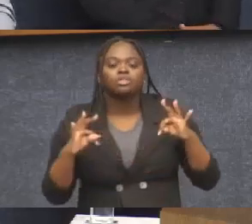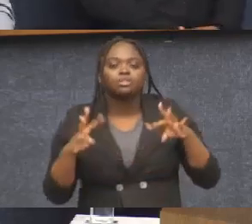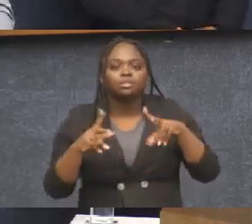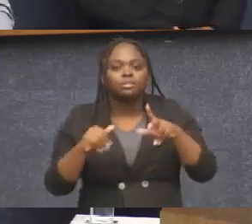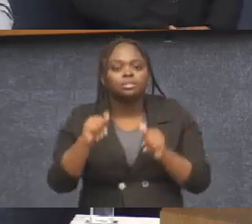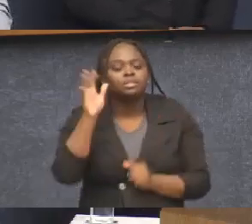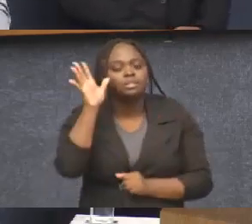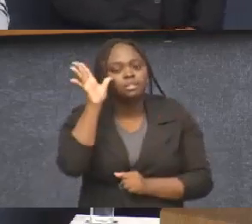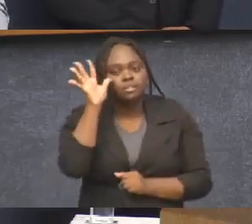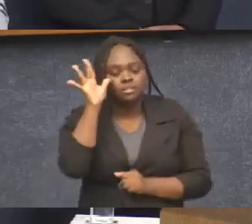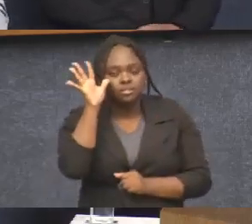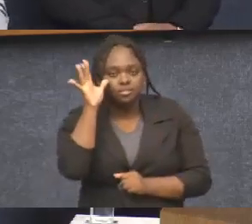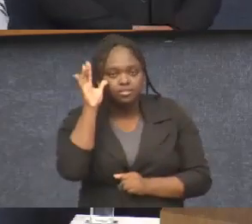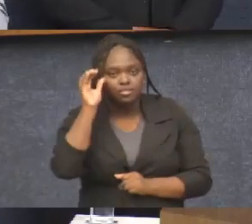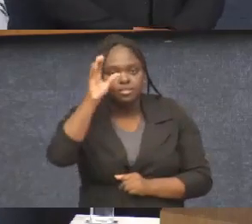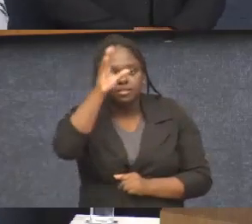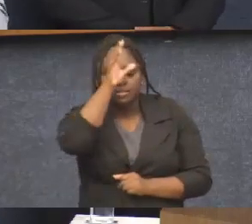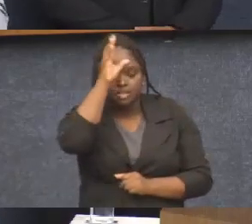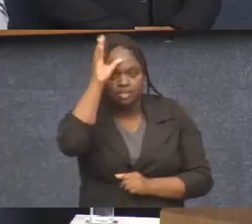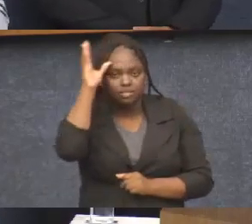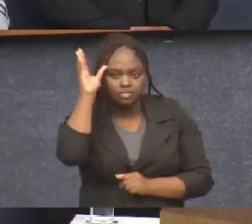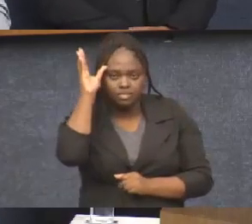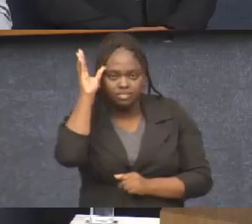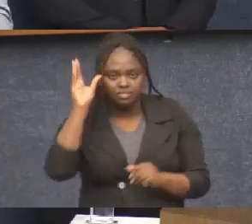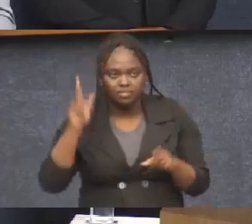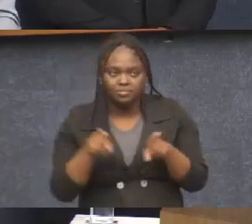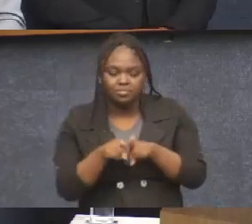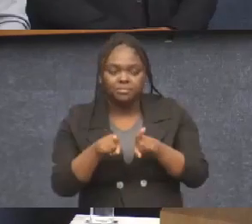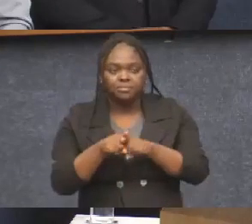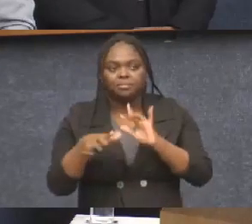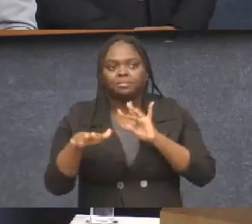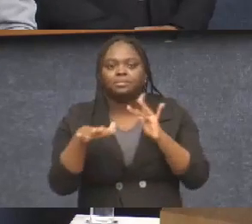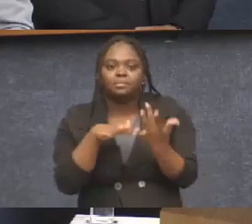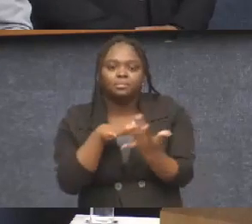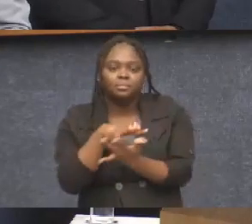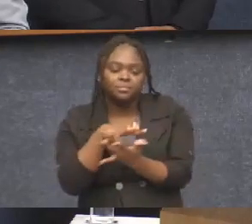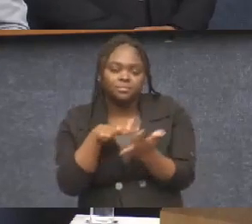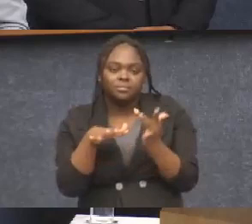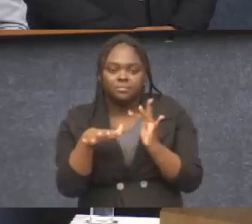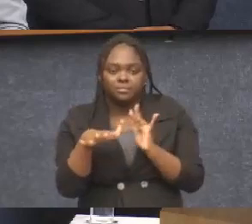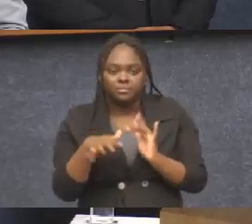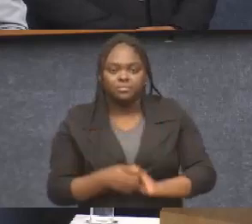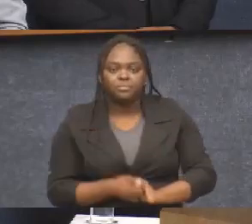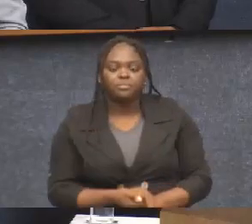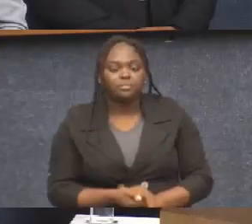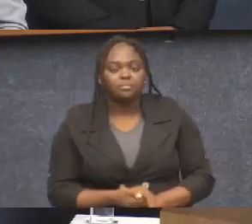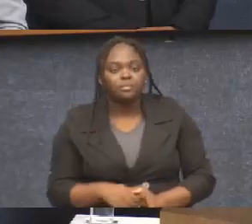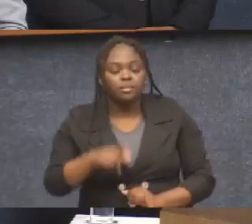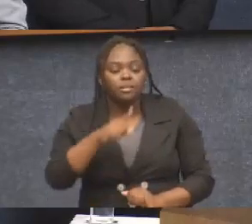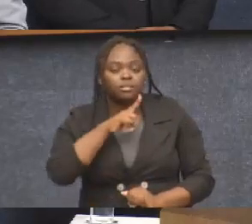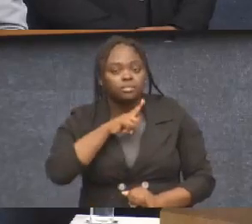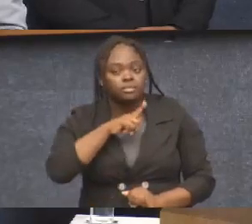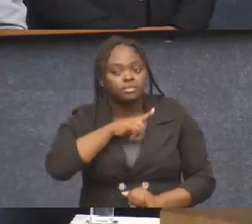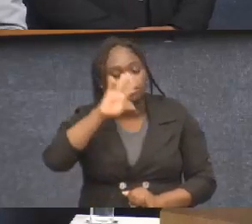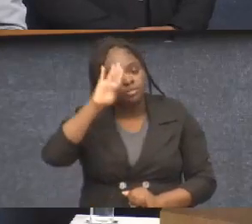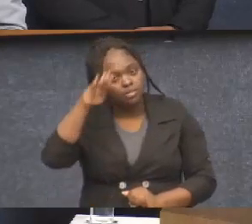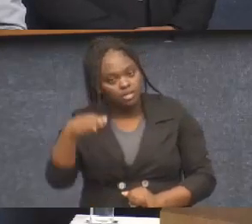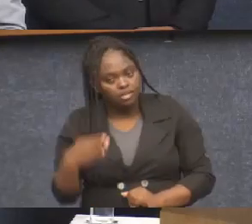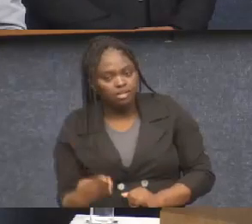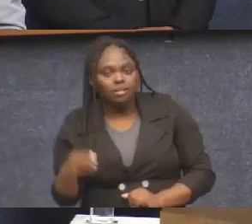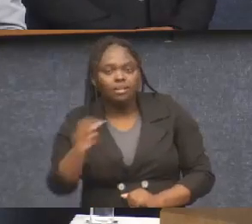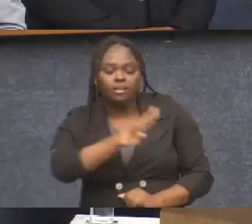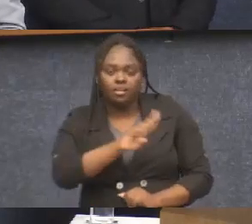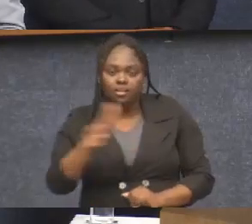acompanham pela transmissão do Portal da Câmara e nas redes sociais. Tenho a honra de, em nome